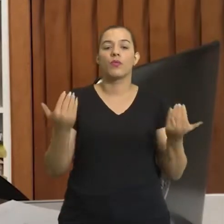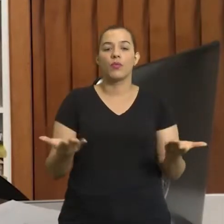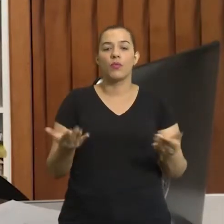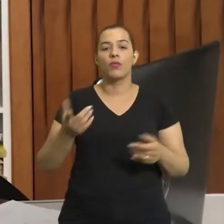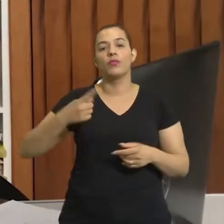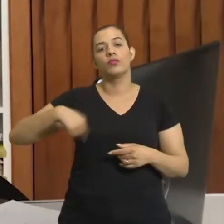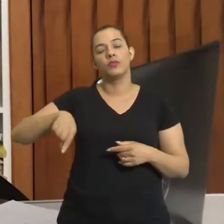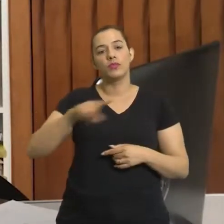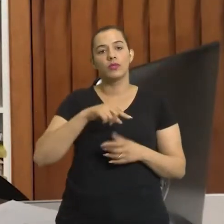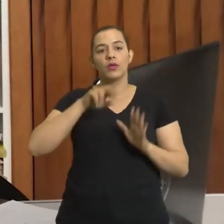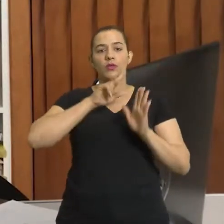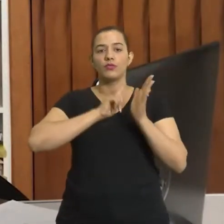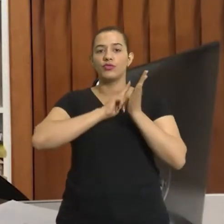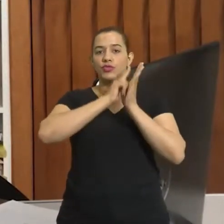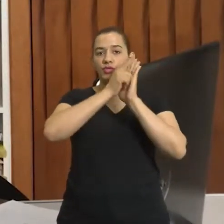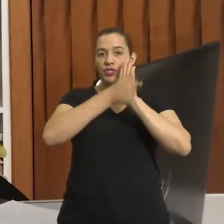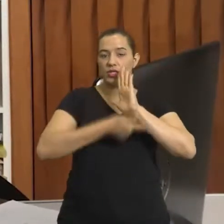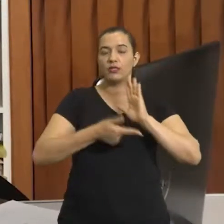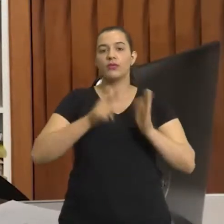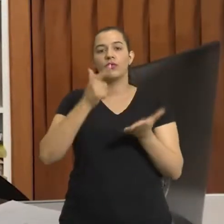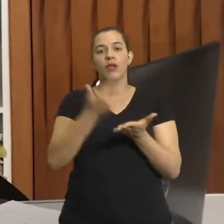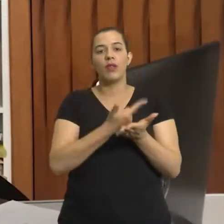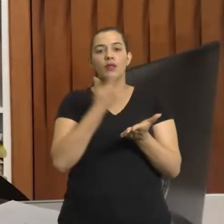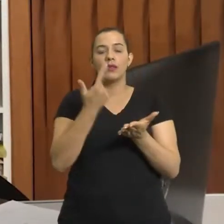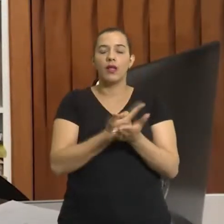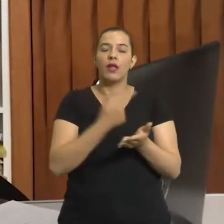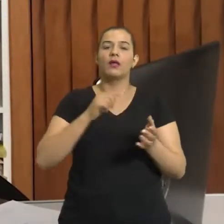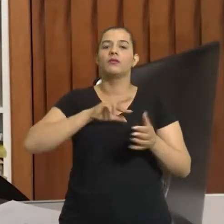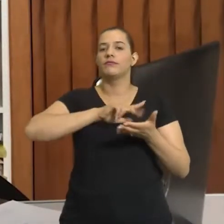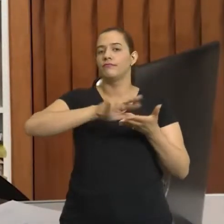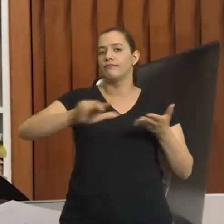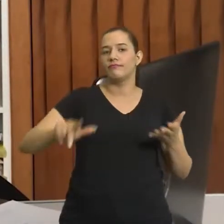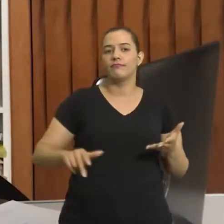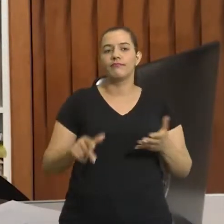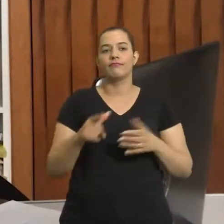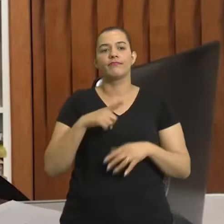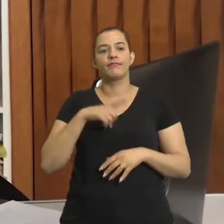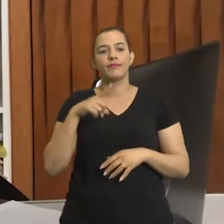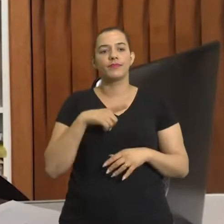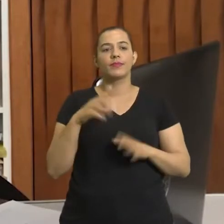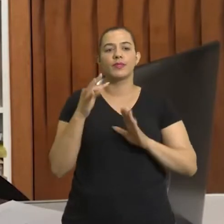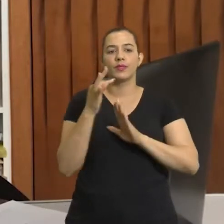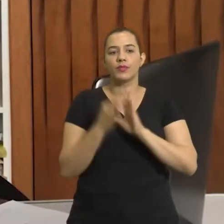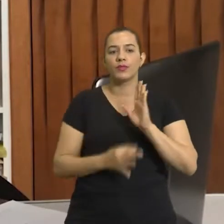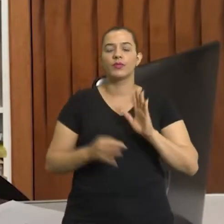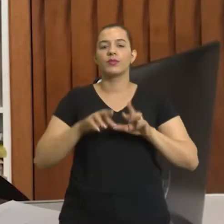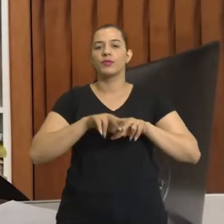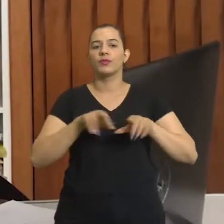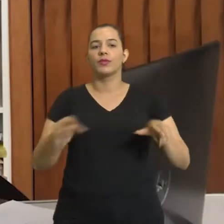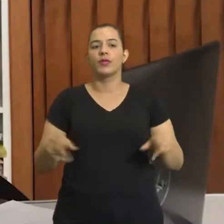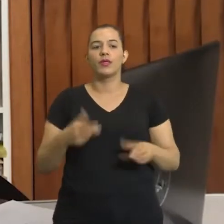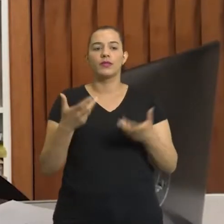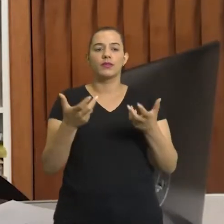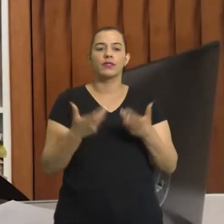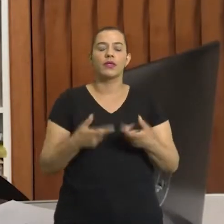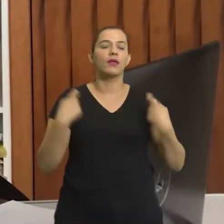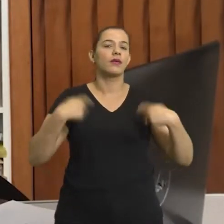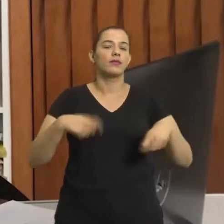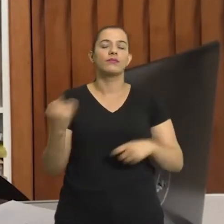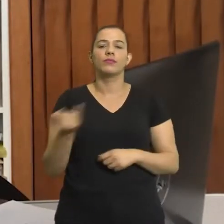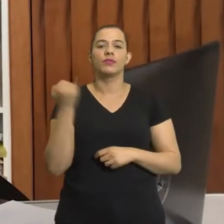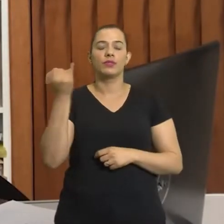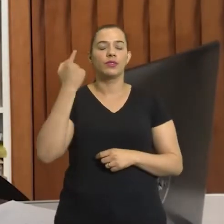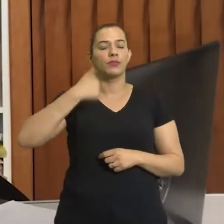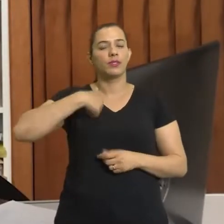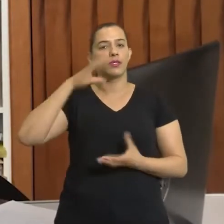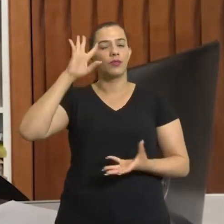interacional dos gêneros literários, né, e as suas funções, dos gêneros textuais, das suas intenções, é fundamental para que eu